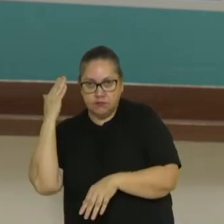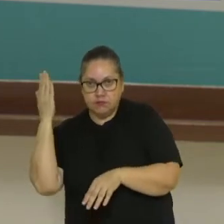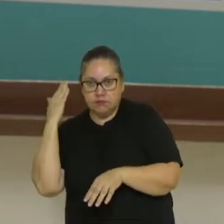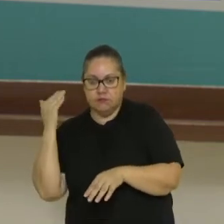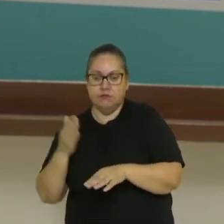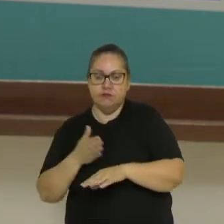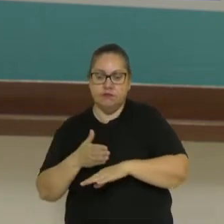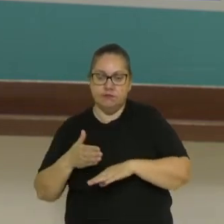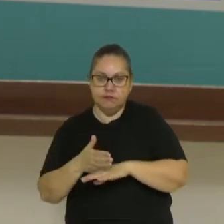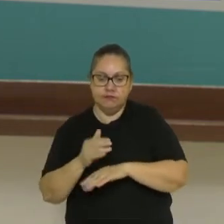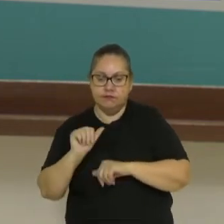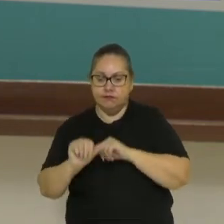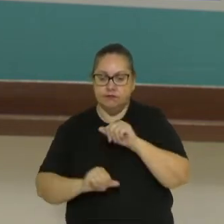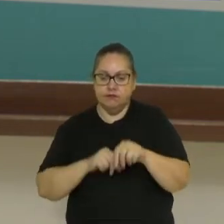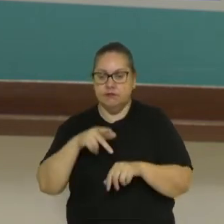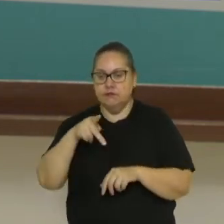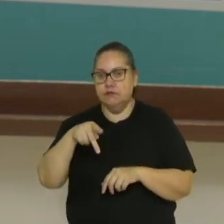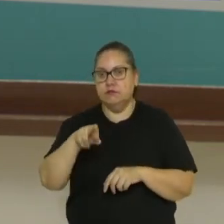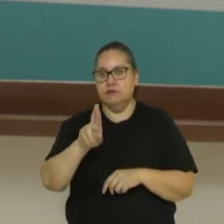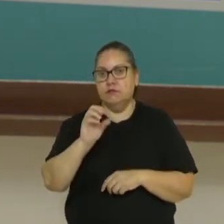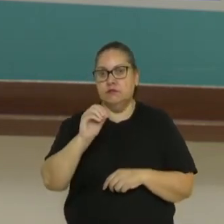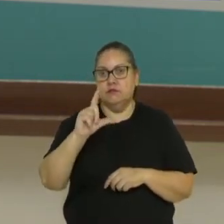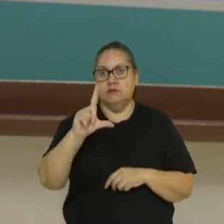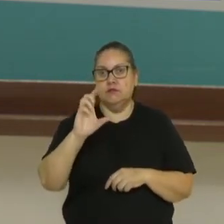medieval vira proletariada.